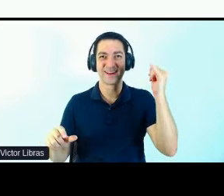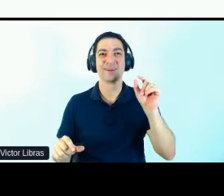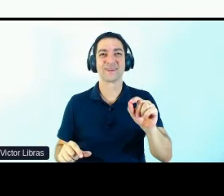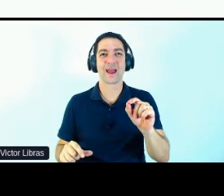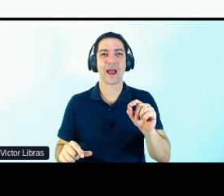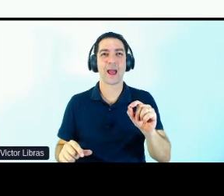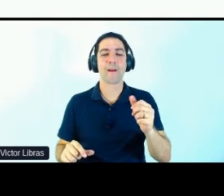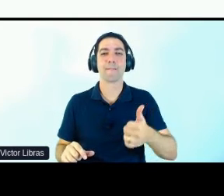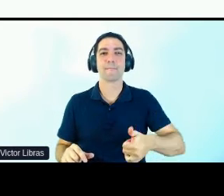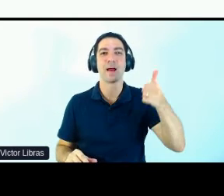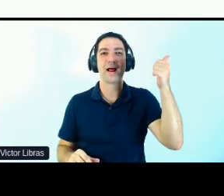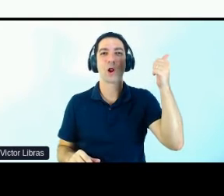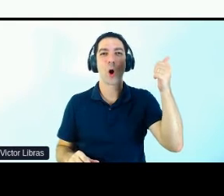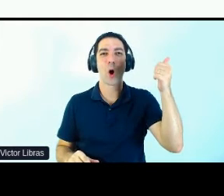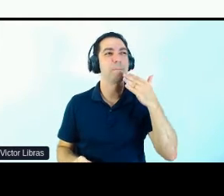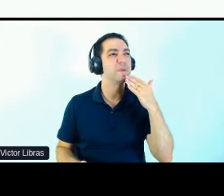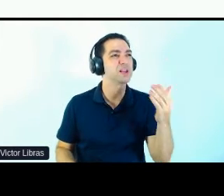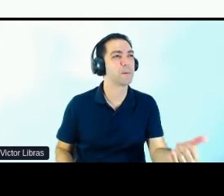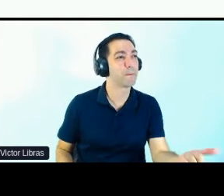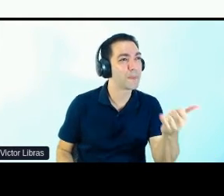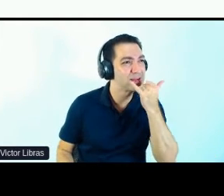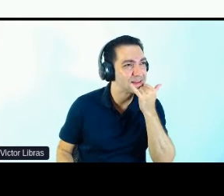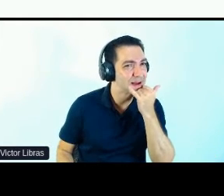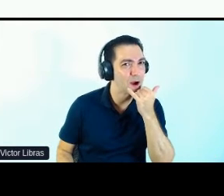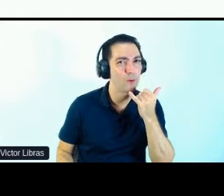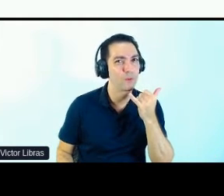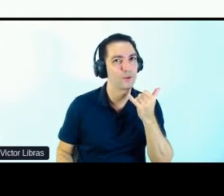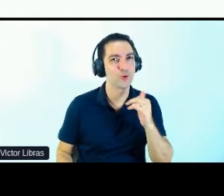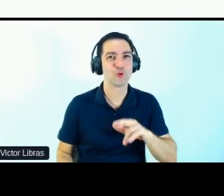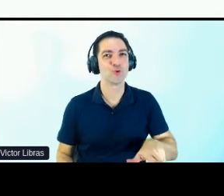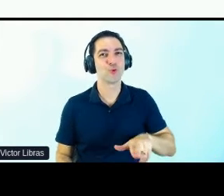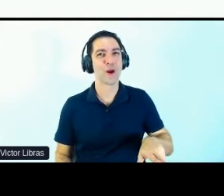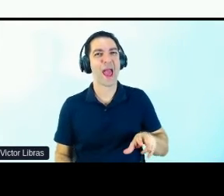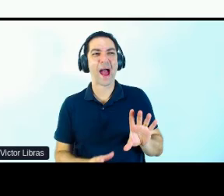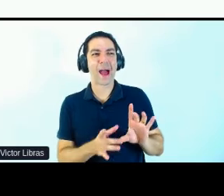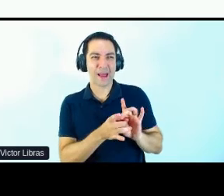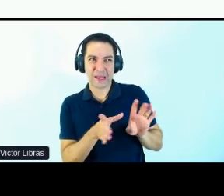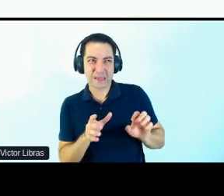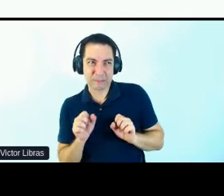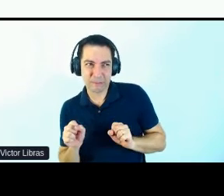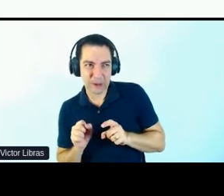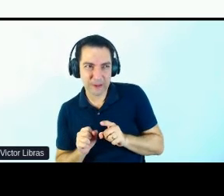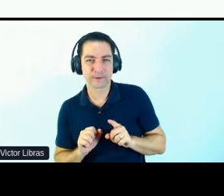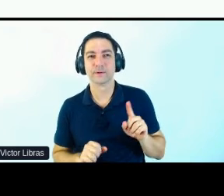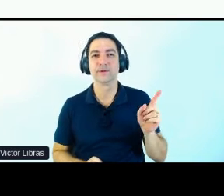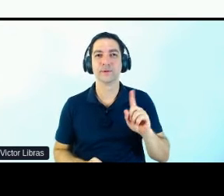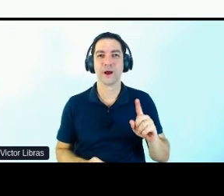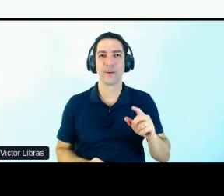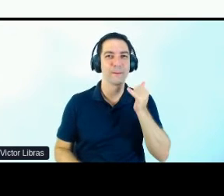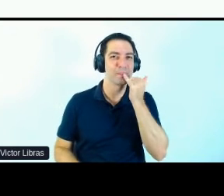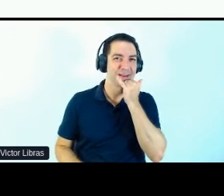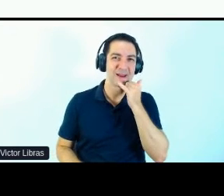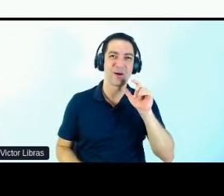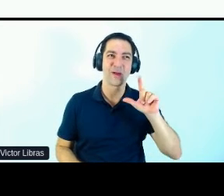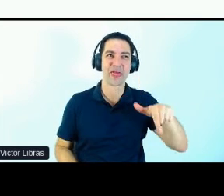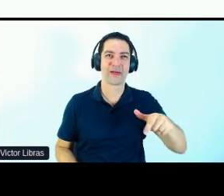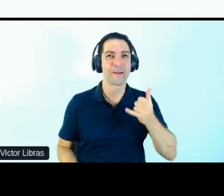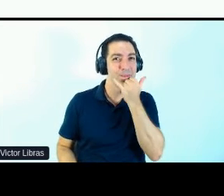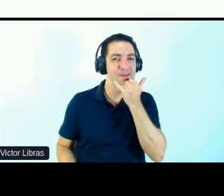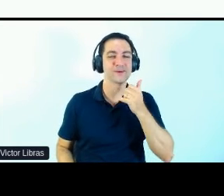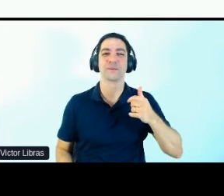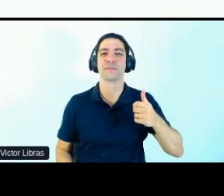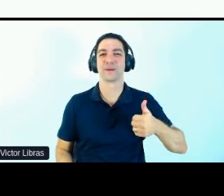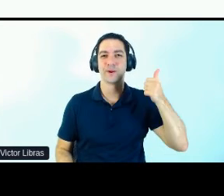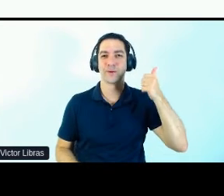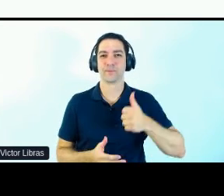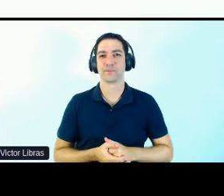A próxima mulher que a gente traz é a irmã Mary Kennedy Keller. Ela girou o Basic e ela foi a primeira mulher a receber o doutorado